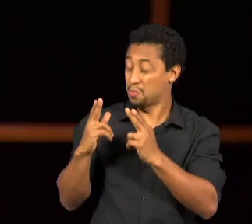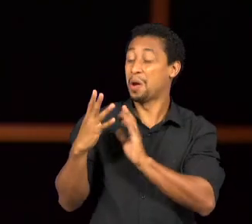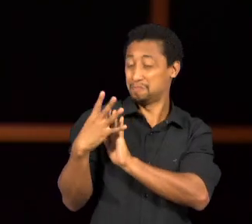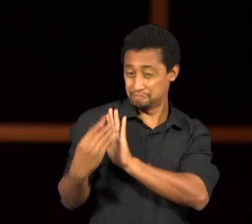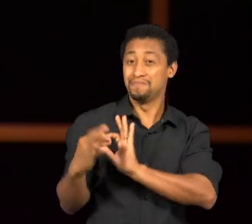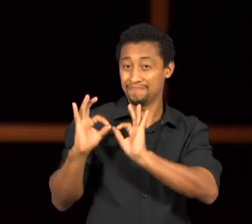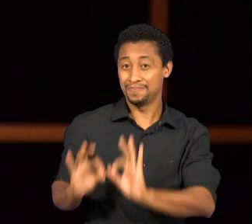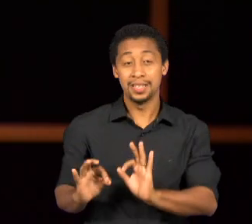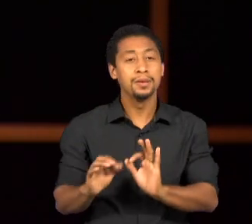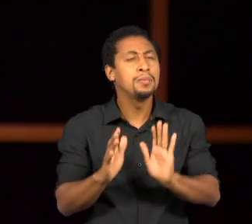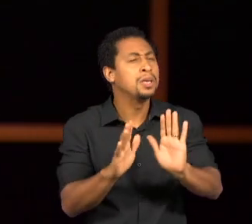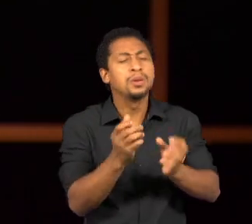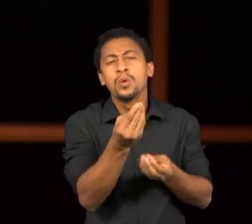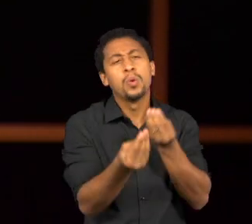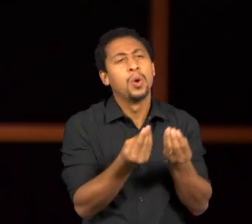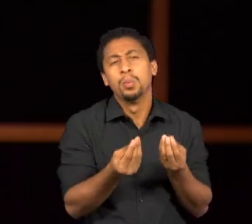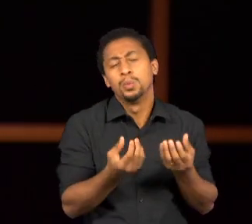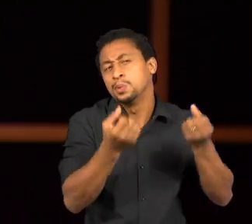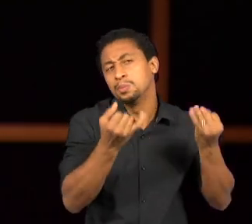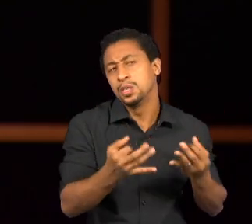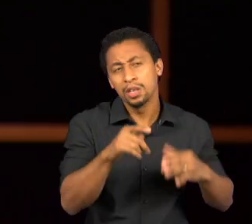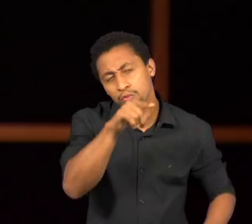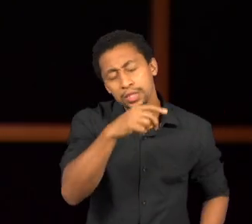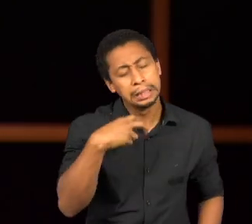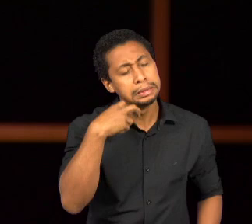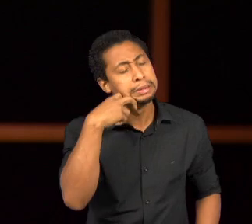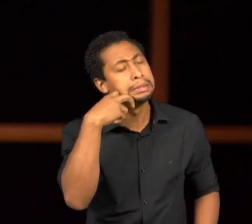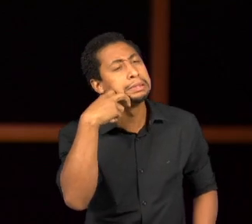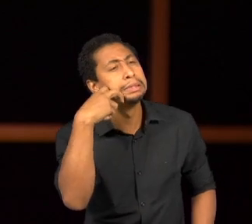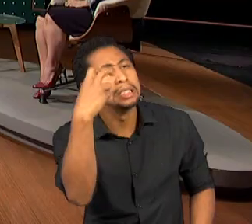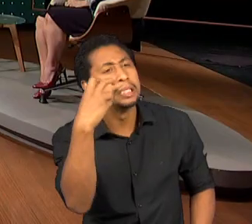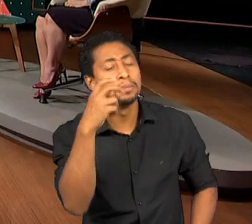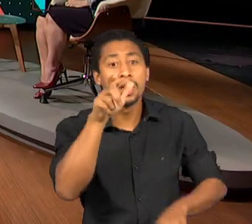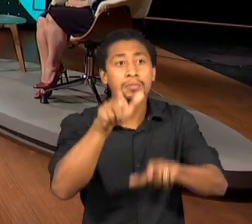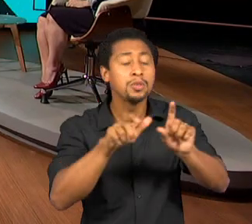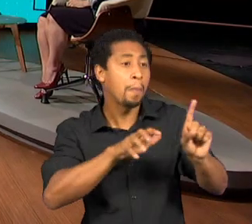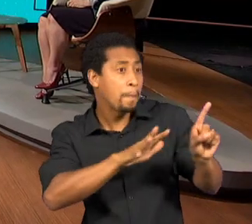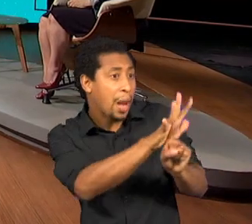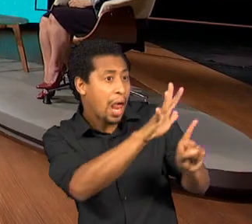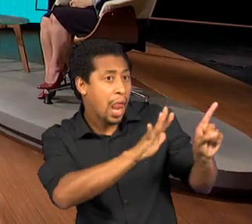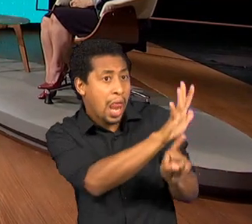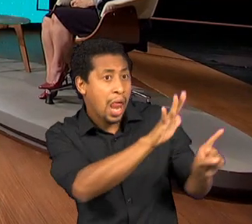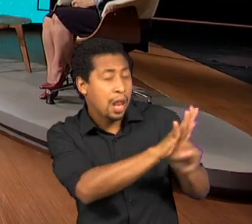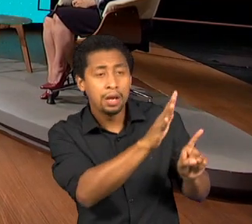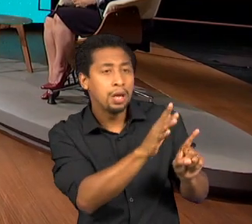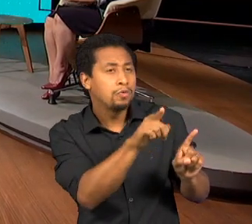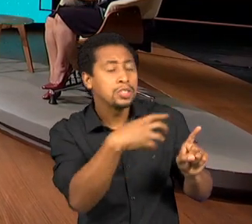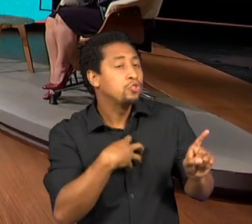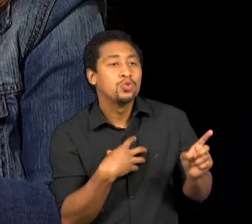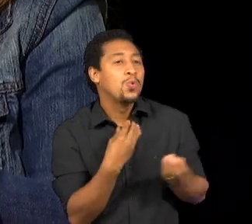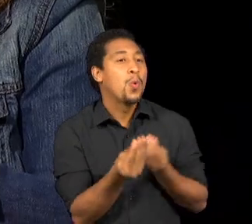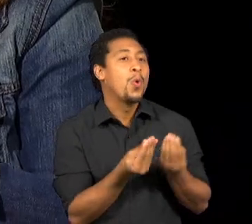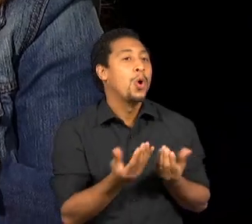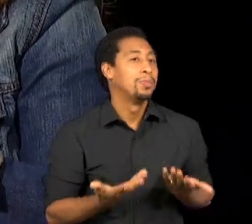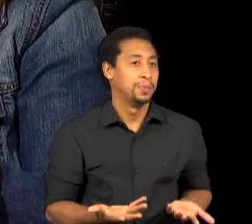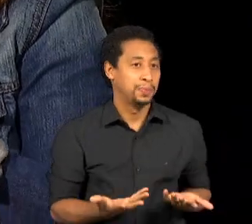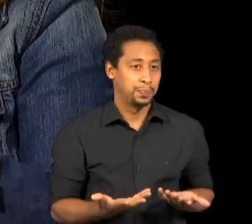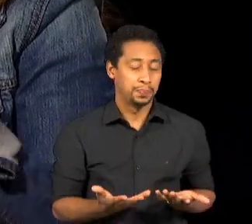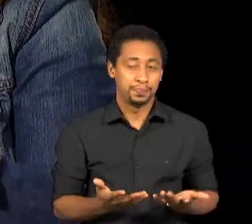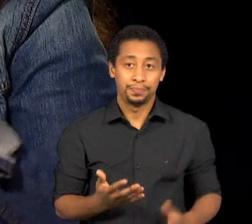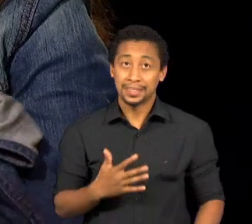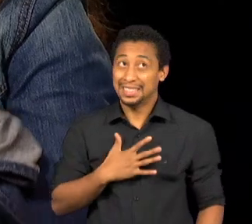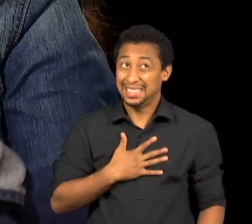essa pessoa tímida, né? Como é que foi lidar com essa popularidade tão repentina, assim? Eu só